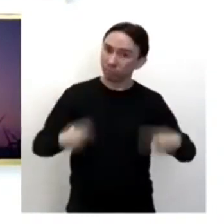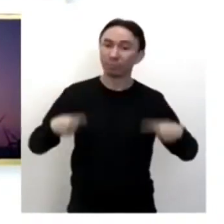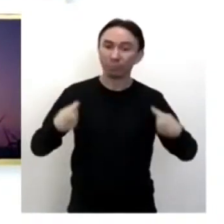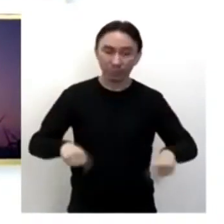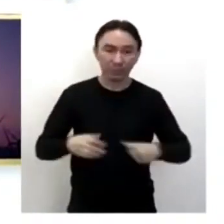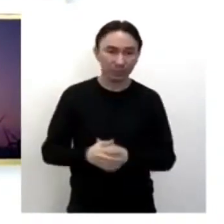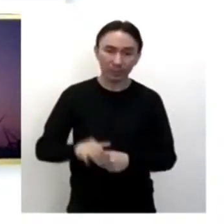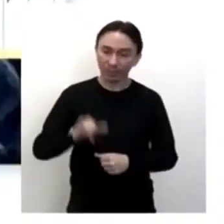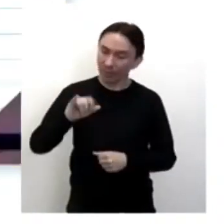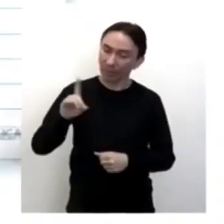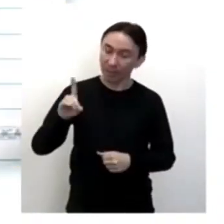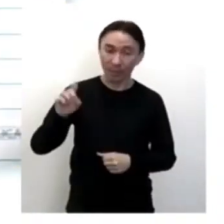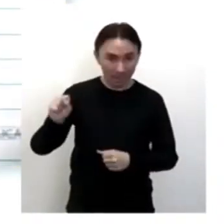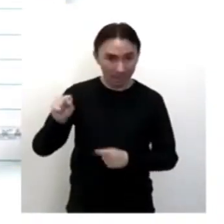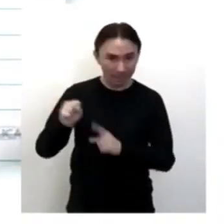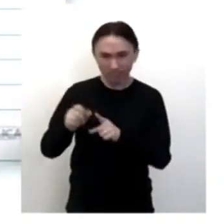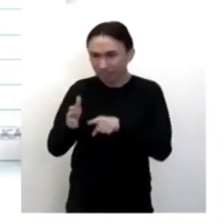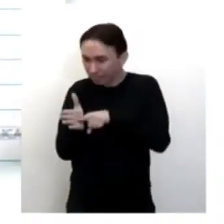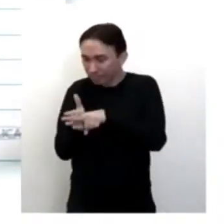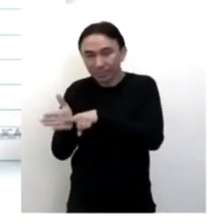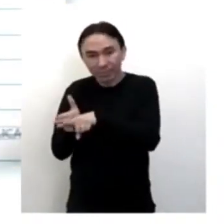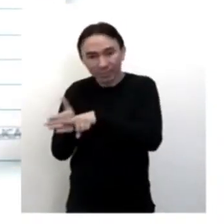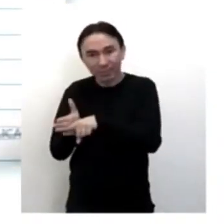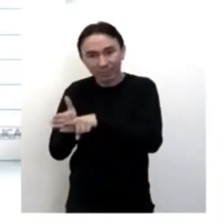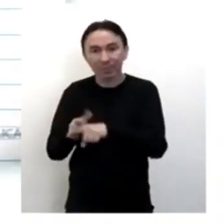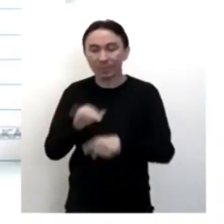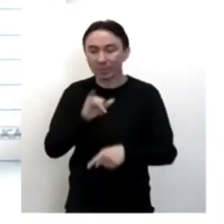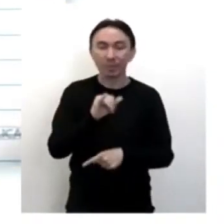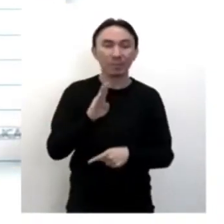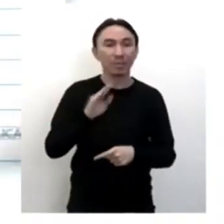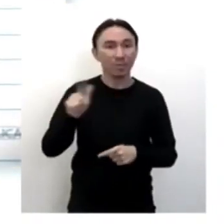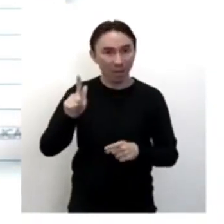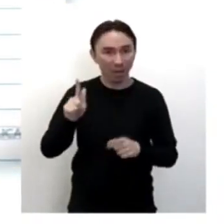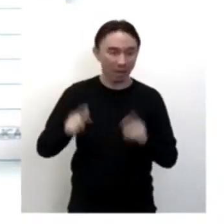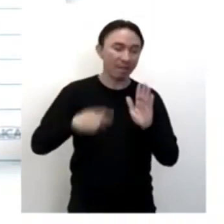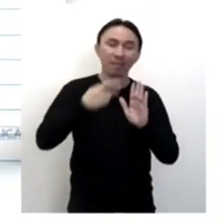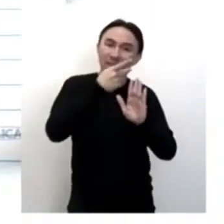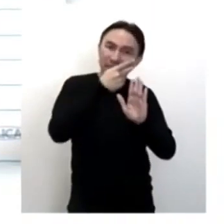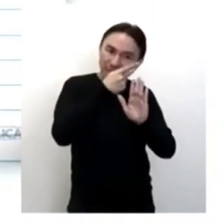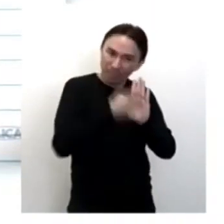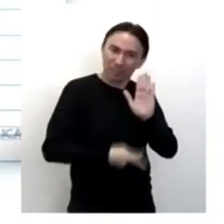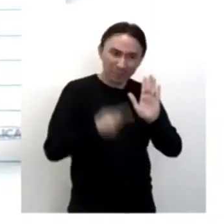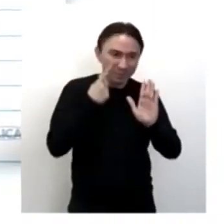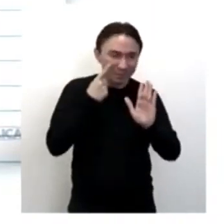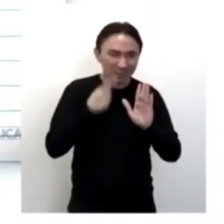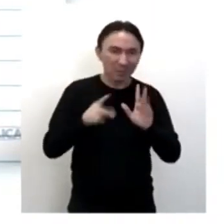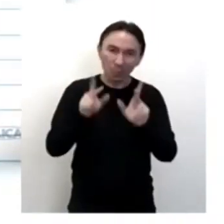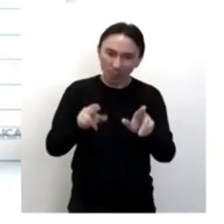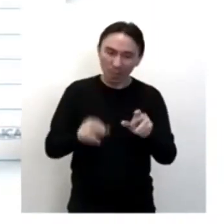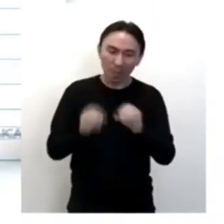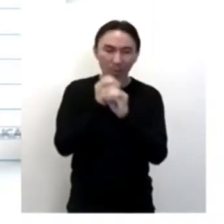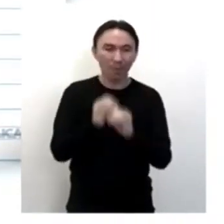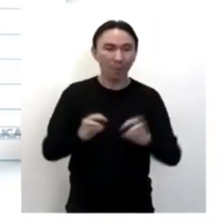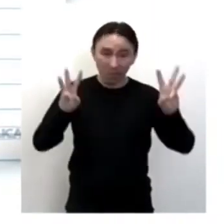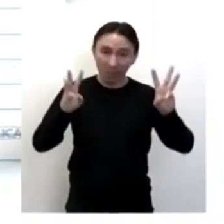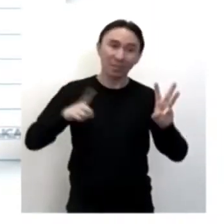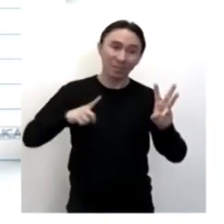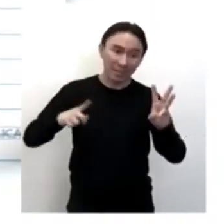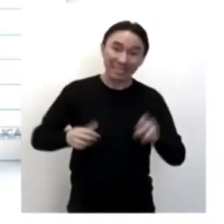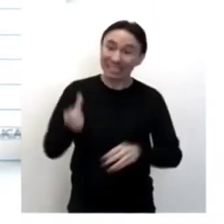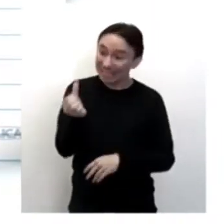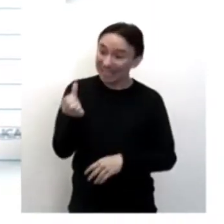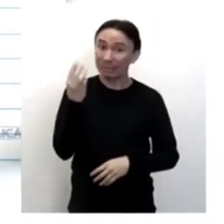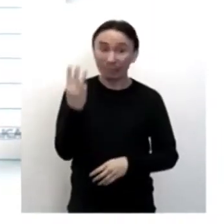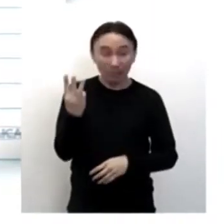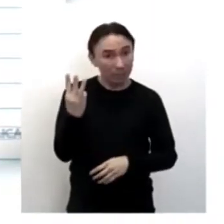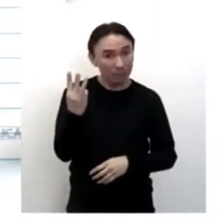IDS, o projeto do IBGE tomou como referência recomendações das Nações Unidas e elaborou 63 indicadores. Esses indicadores